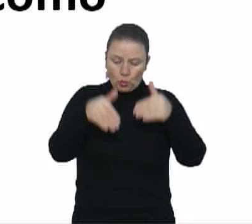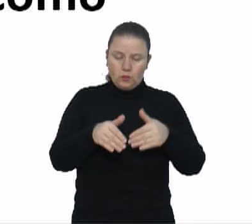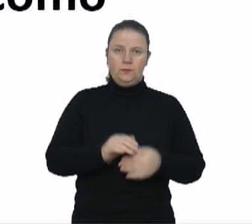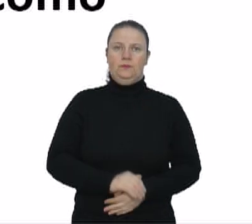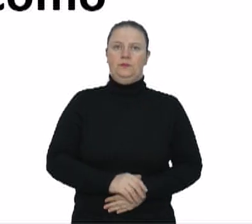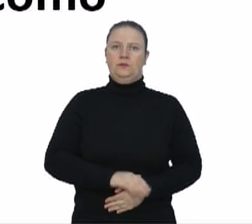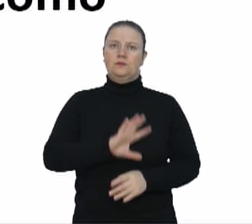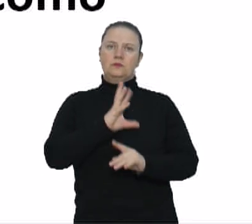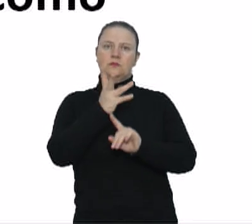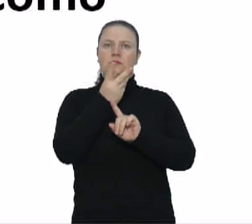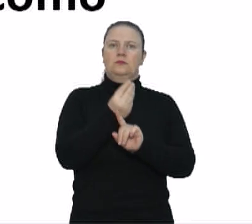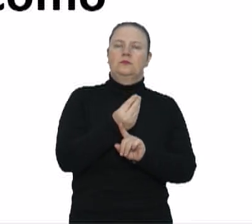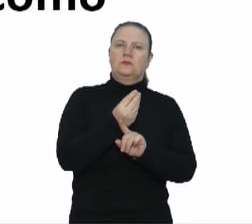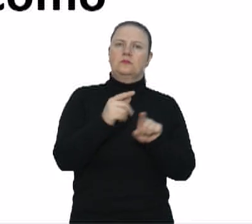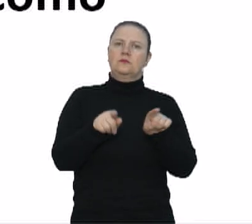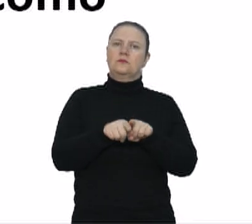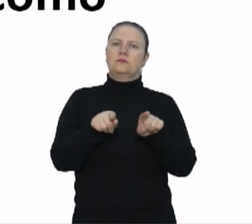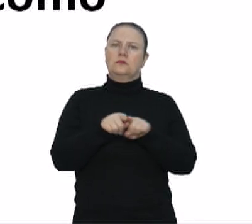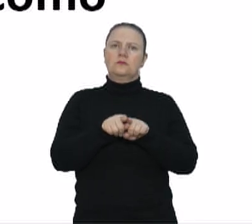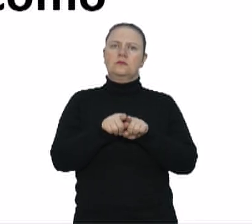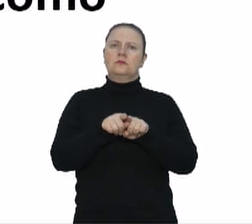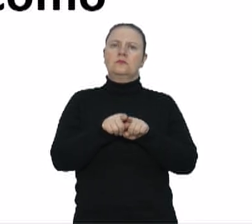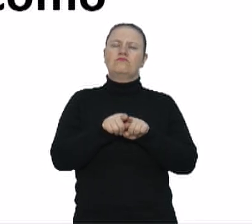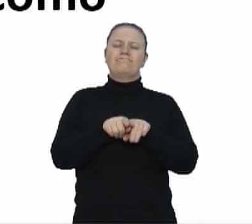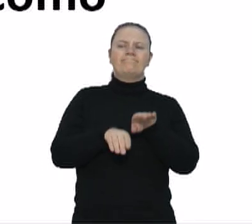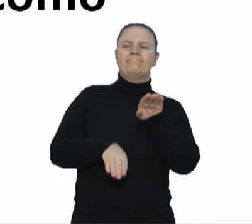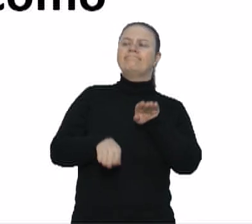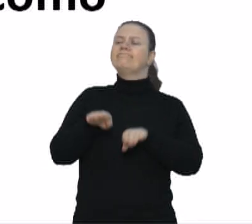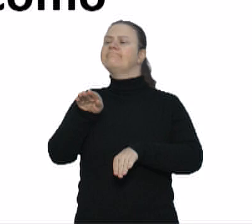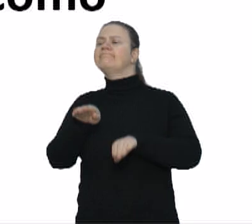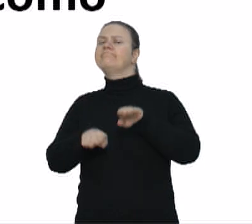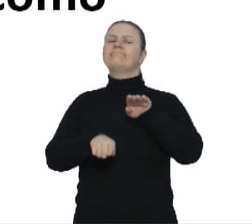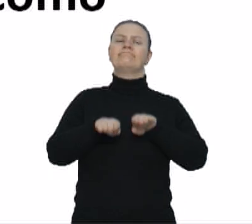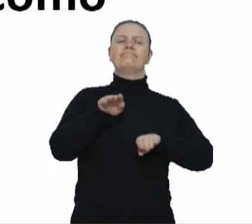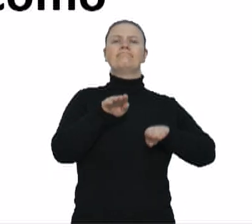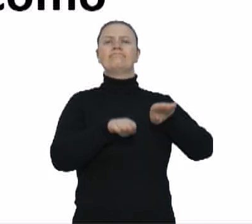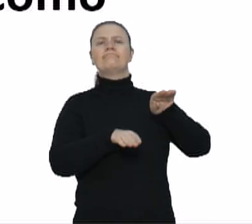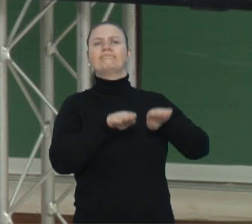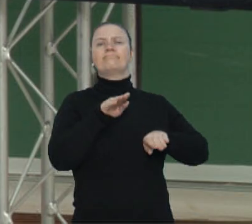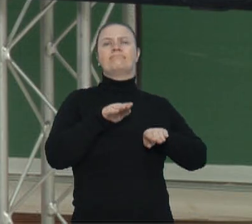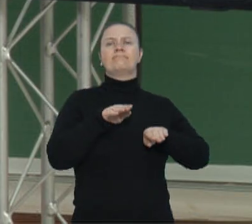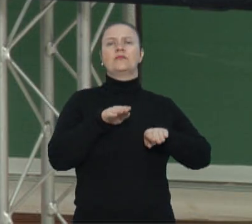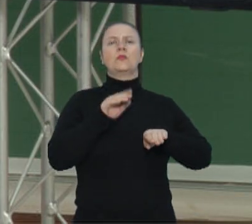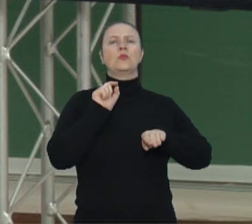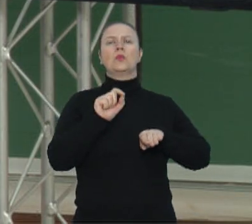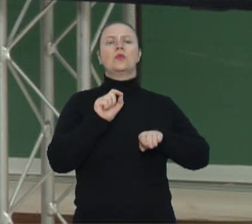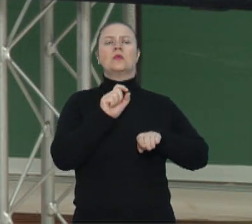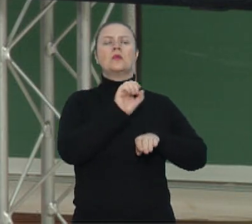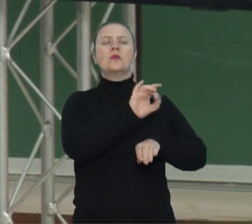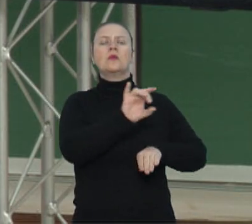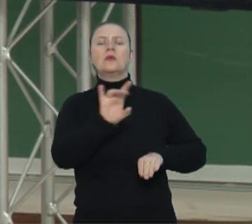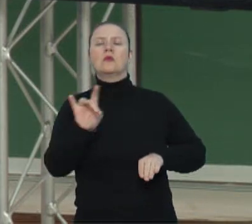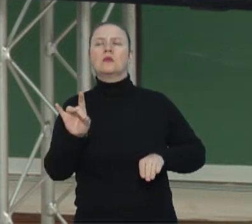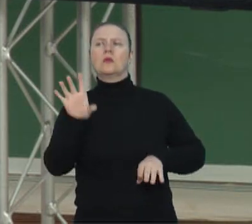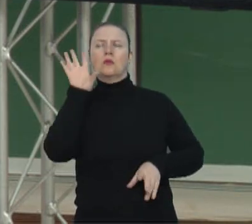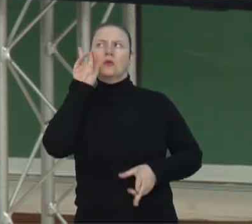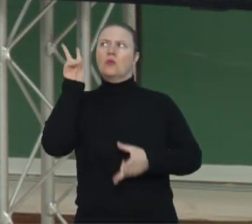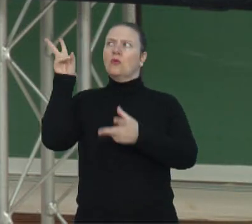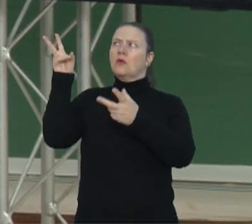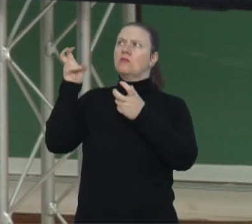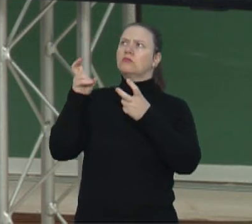uma arte, ela é algo muito subjetivo, ou seja, ela depende muito do que cada um vai entender por arte,